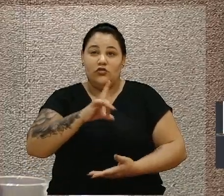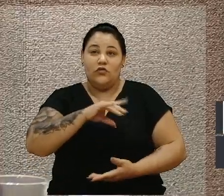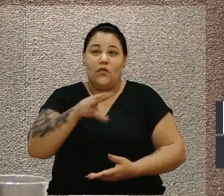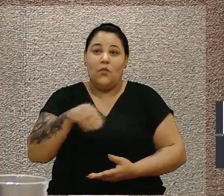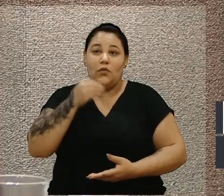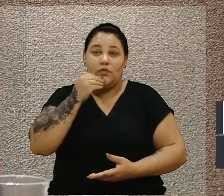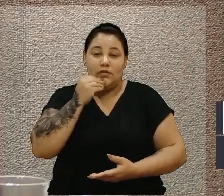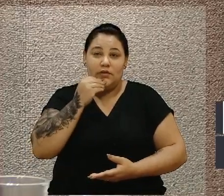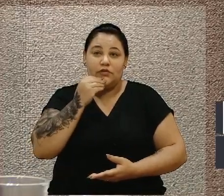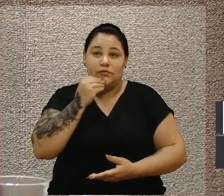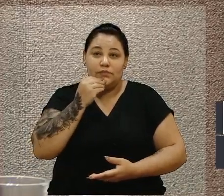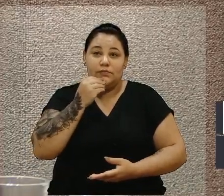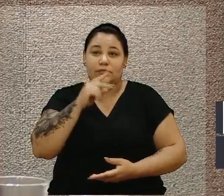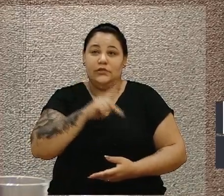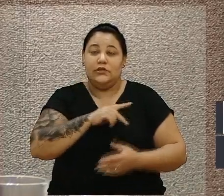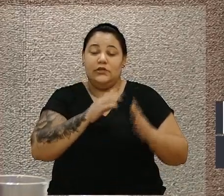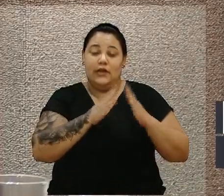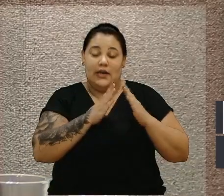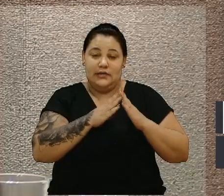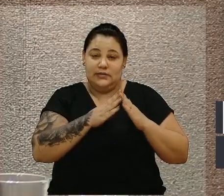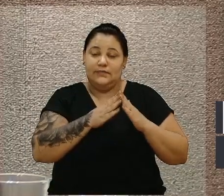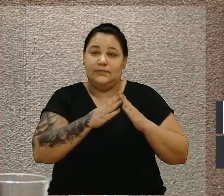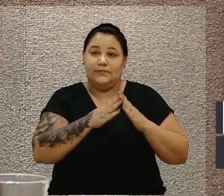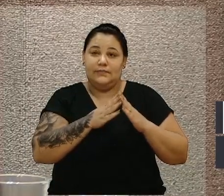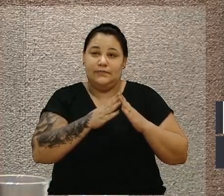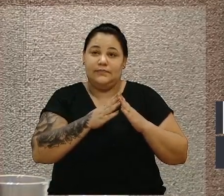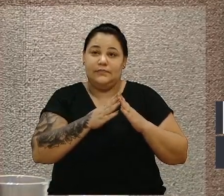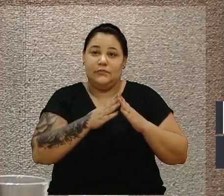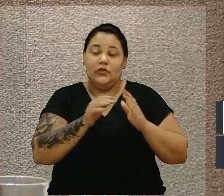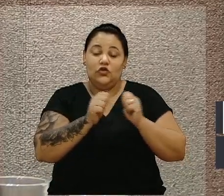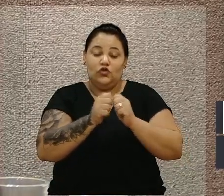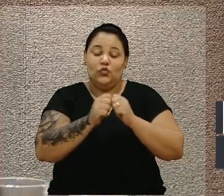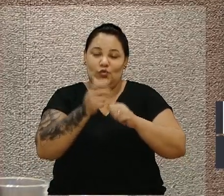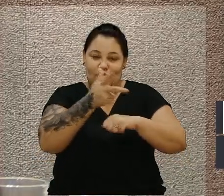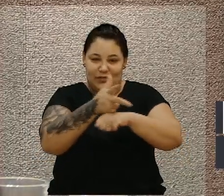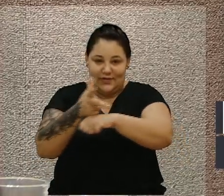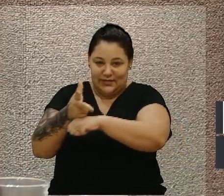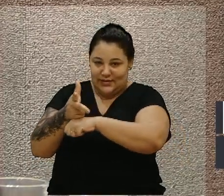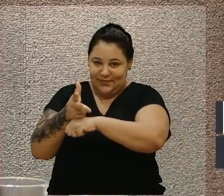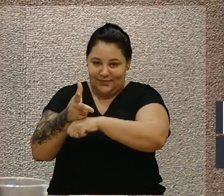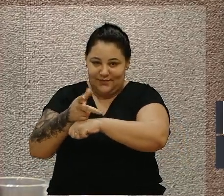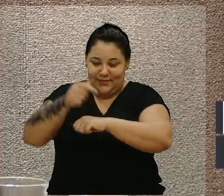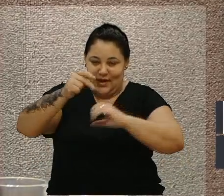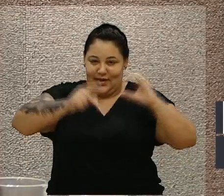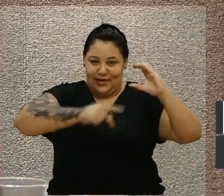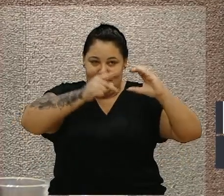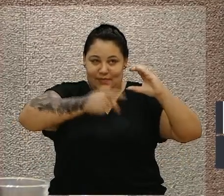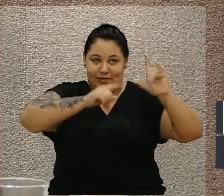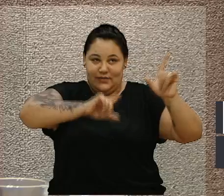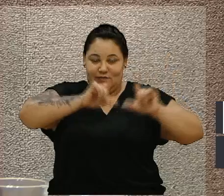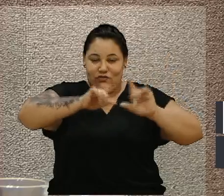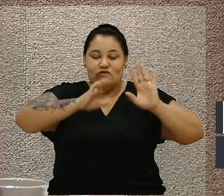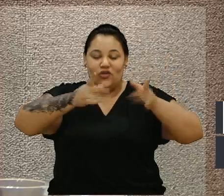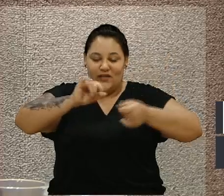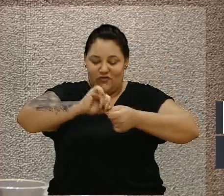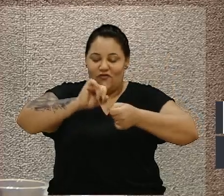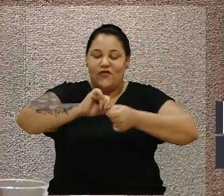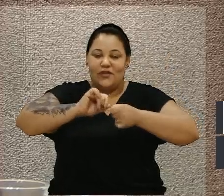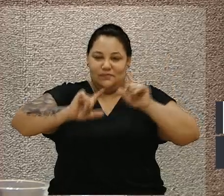da casa, de fazer a transmissão, mas com gravações, né? A Câmara já tinha feito a transmissão do